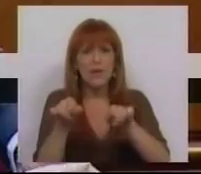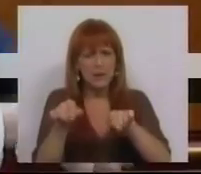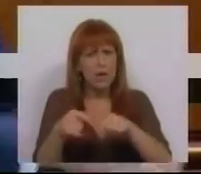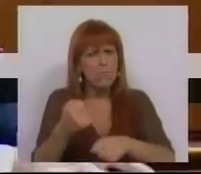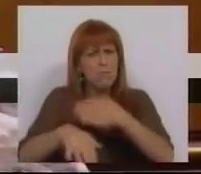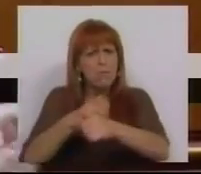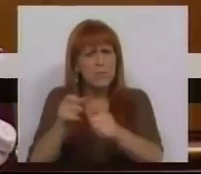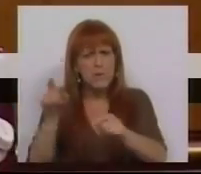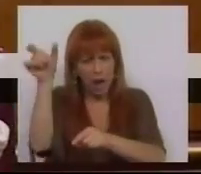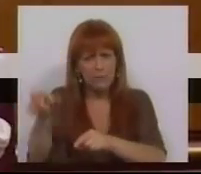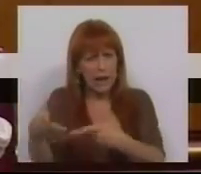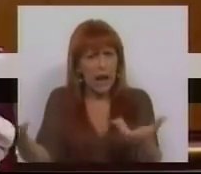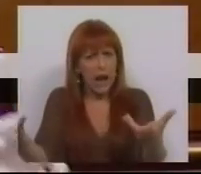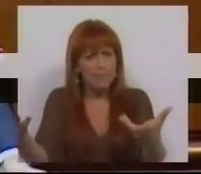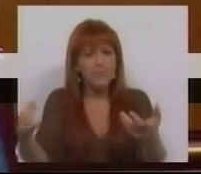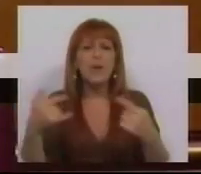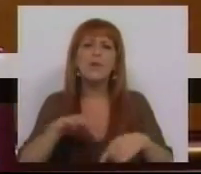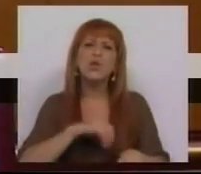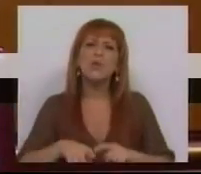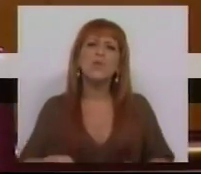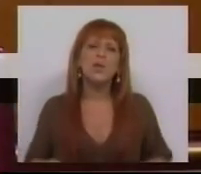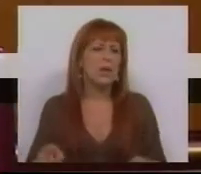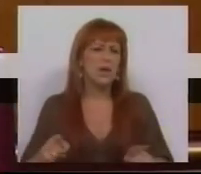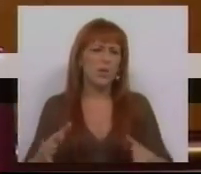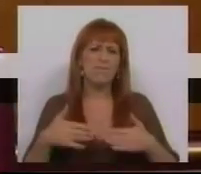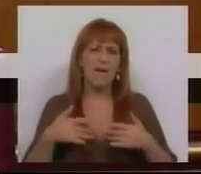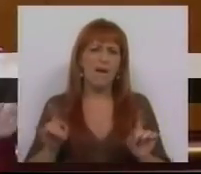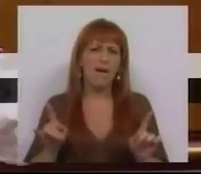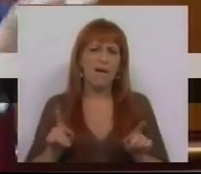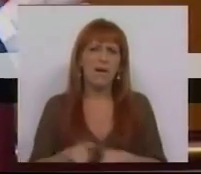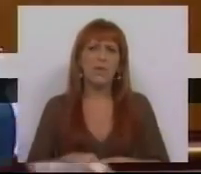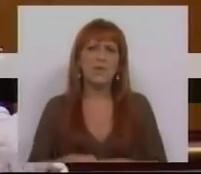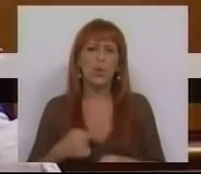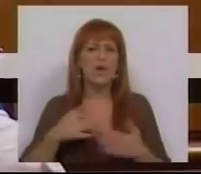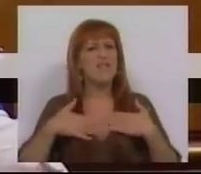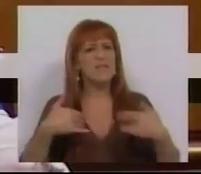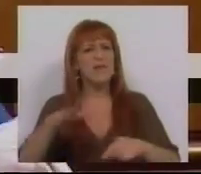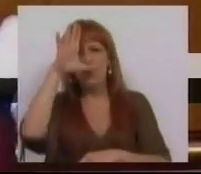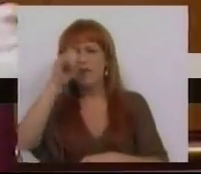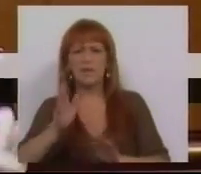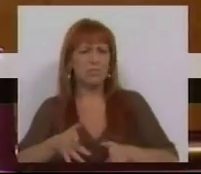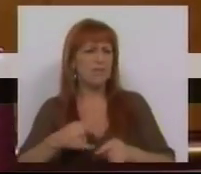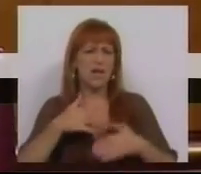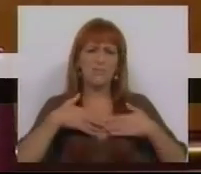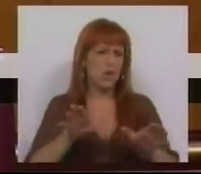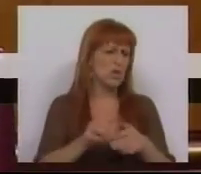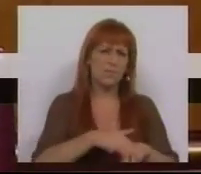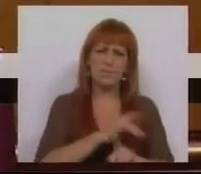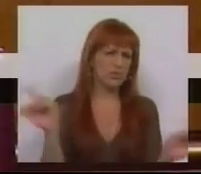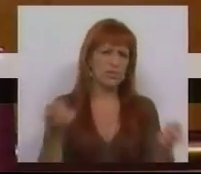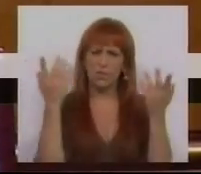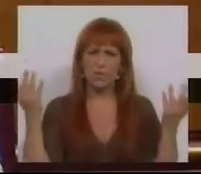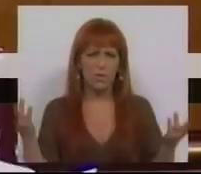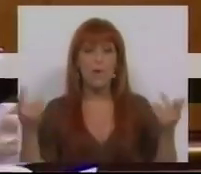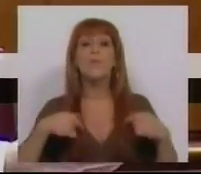são eficientes, como é o caso deles. Mas, Sr. Deputado, isso não me leva nem a ter de demitir o Ministro, nem a demitir o Conselho de